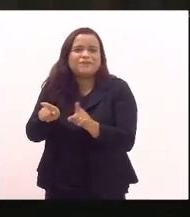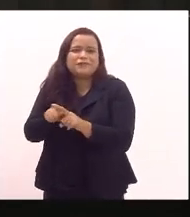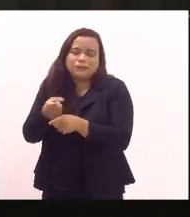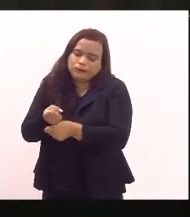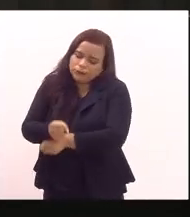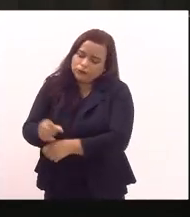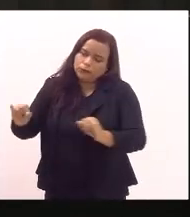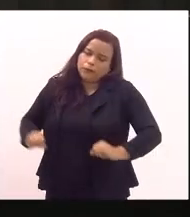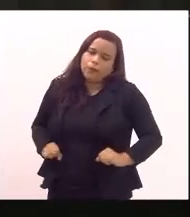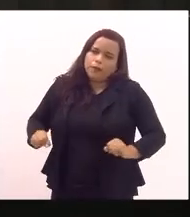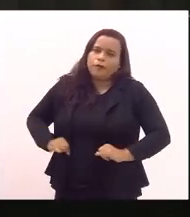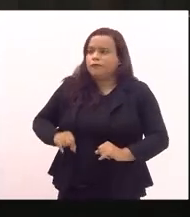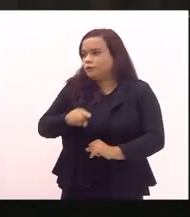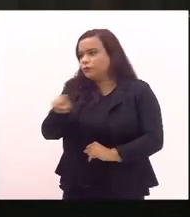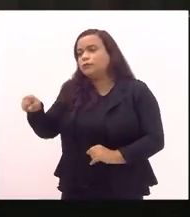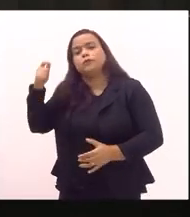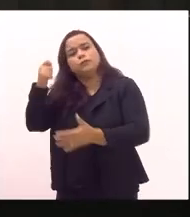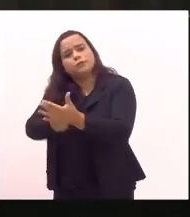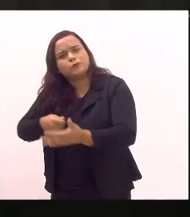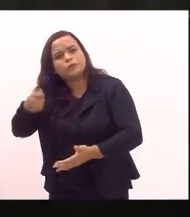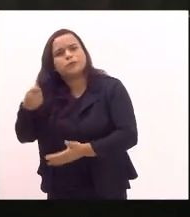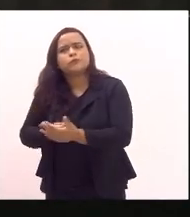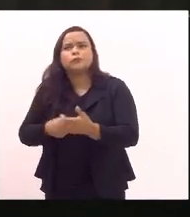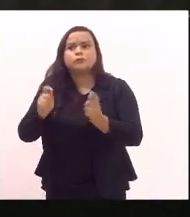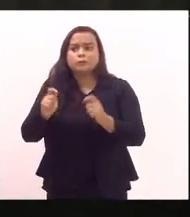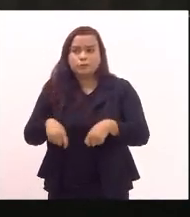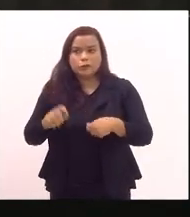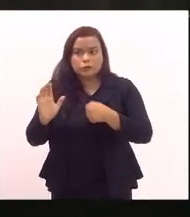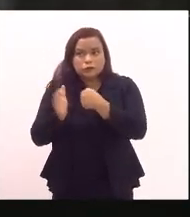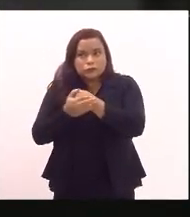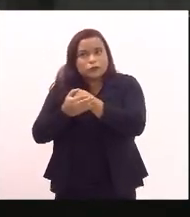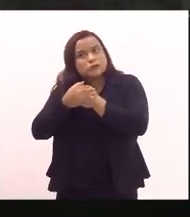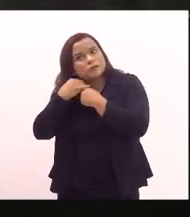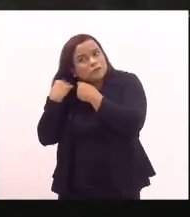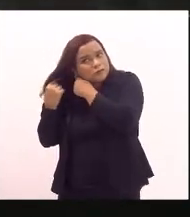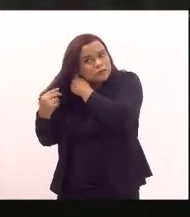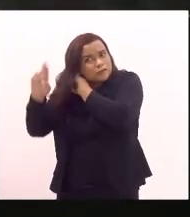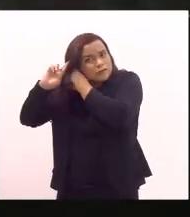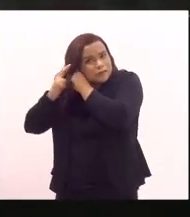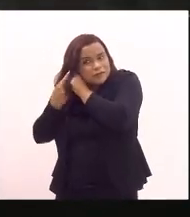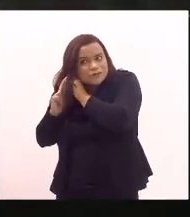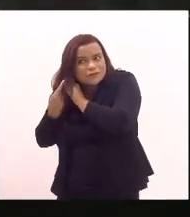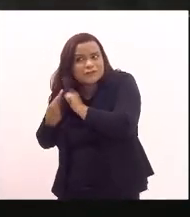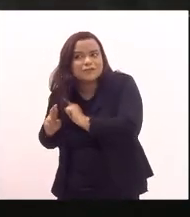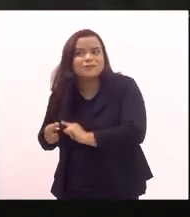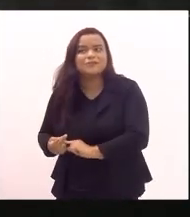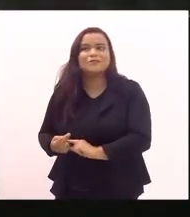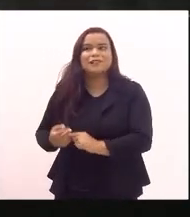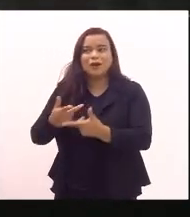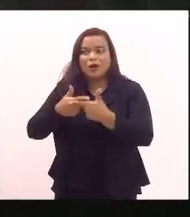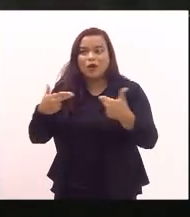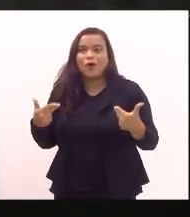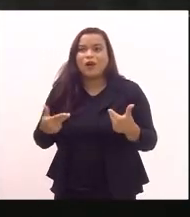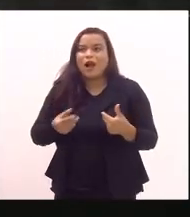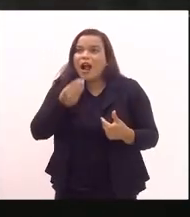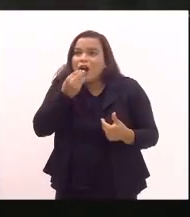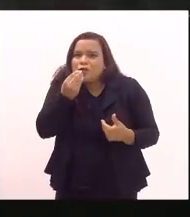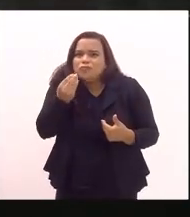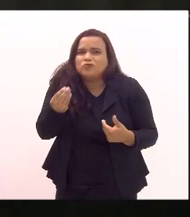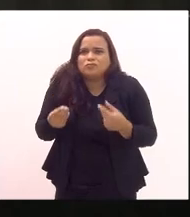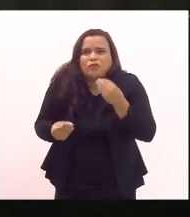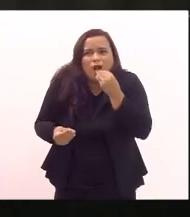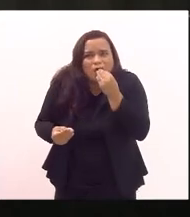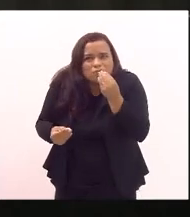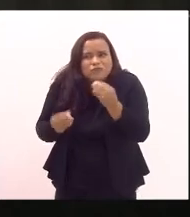que lutaram seja escondendo no seus cabelos raízes para alimentar o seu povo que fugiu